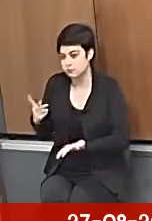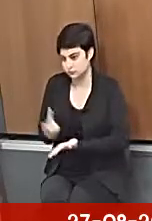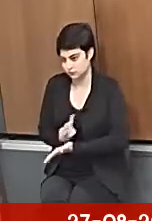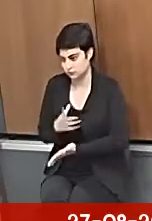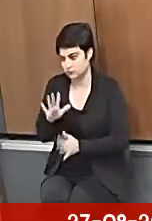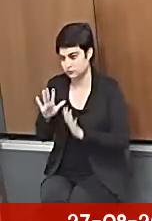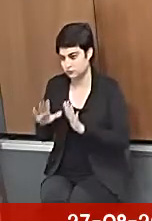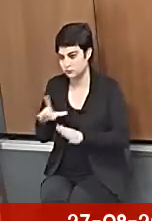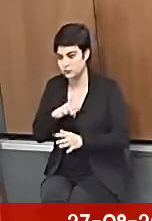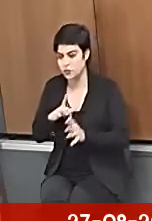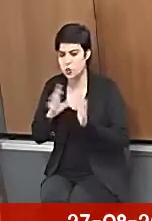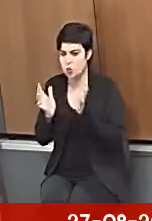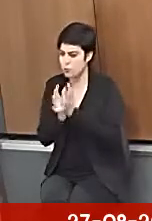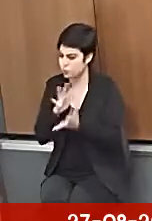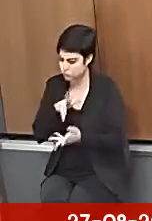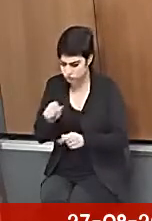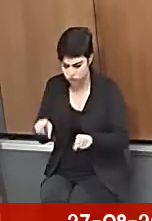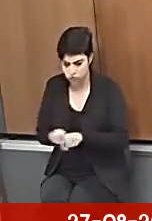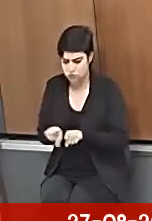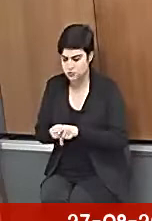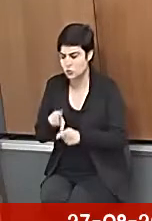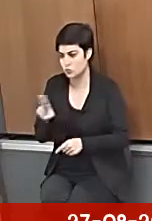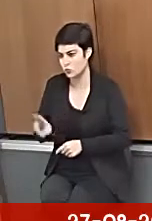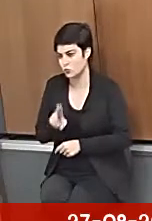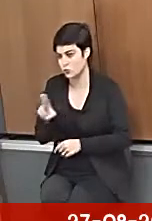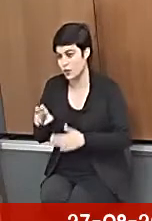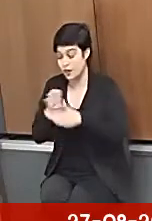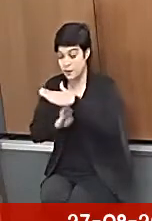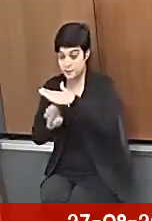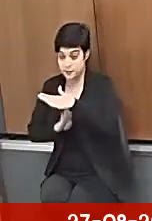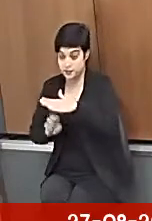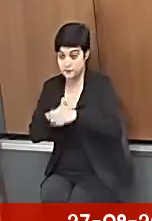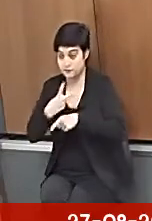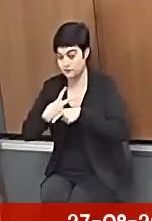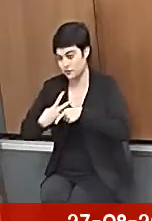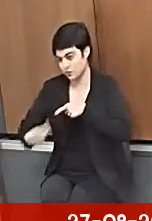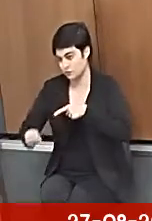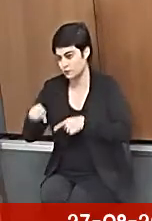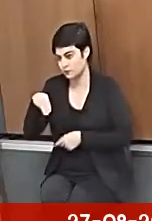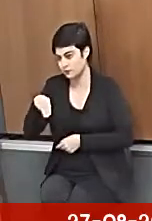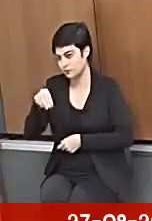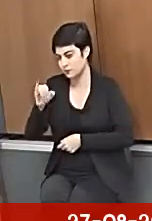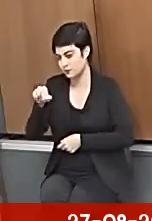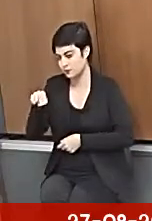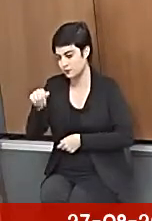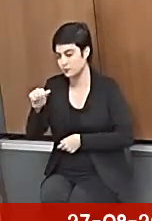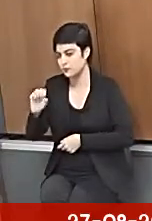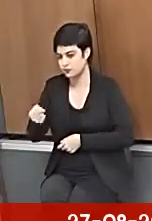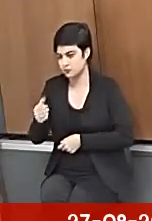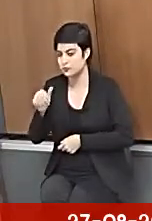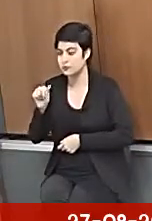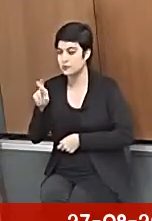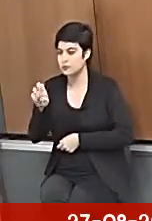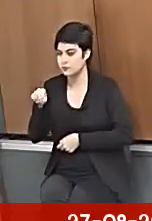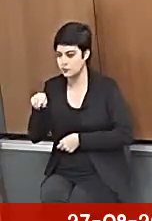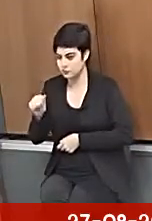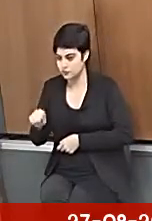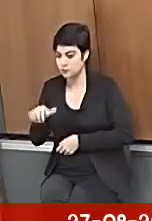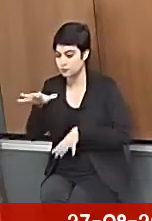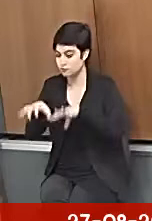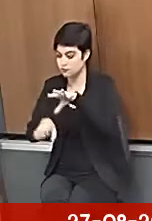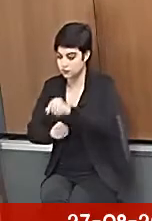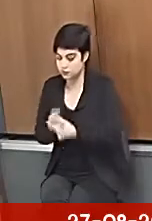para a copa do mundo enfim a empresa que venceu a licitação minas arena buscou dia no mercado para poder construir